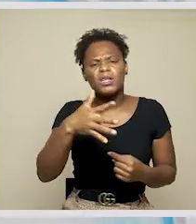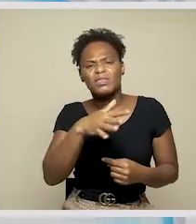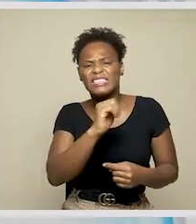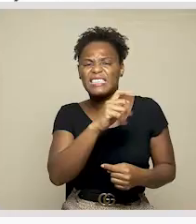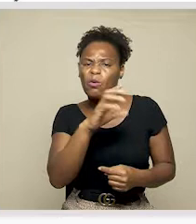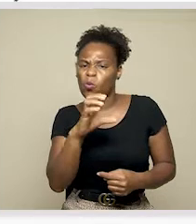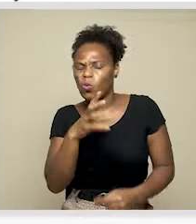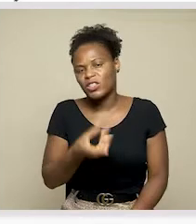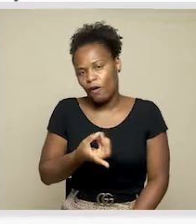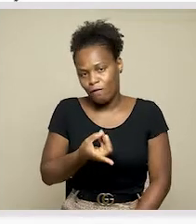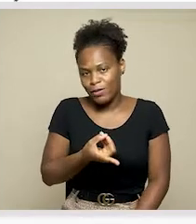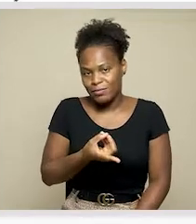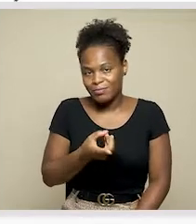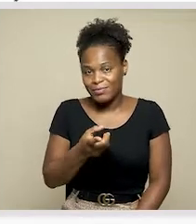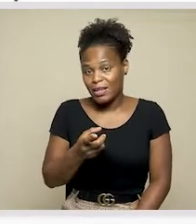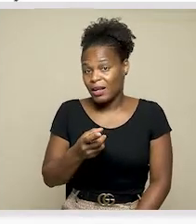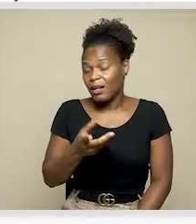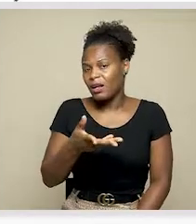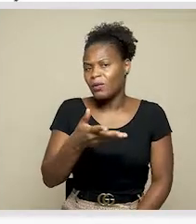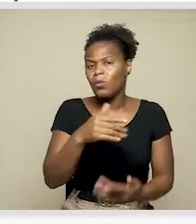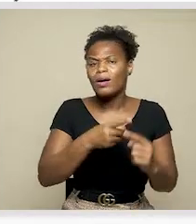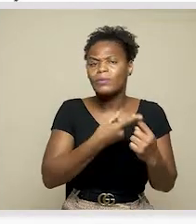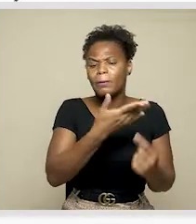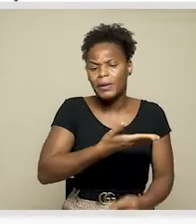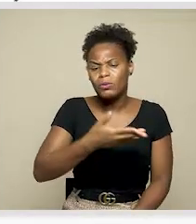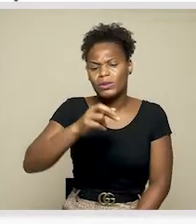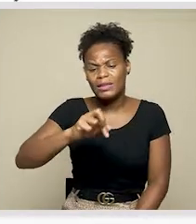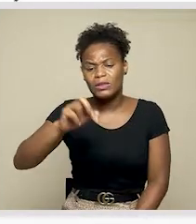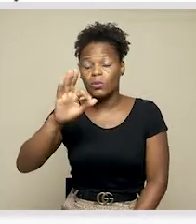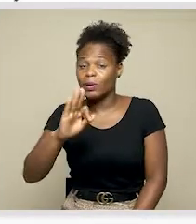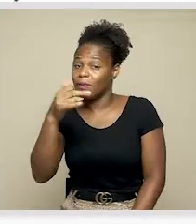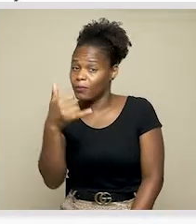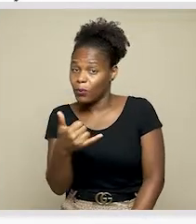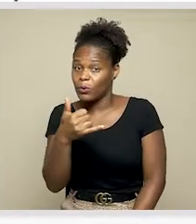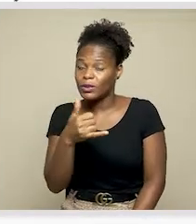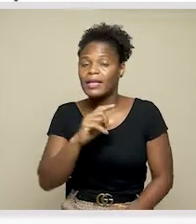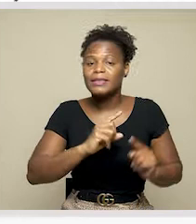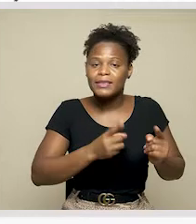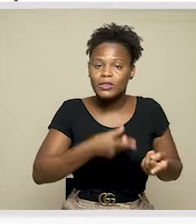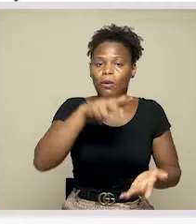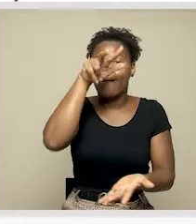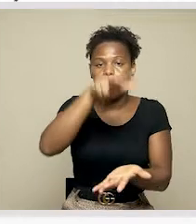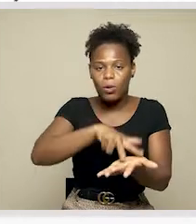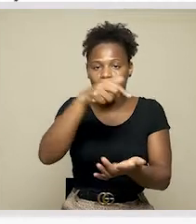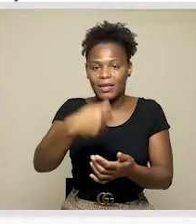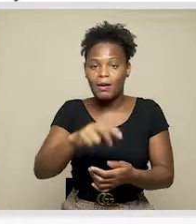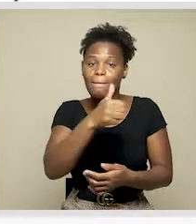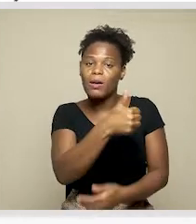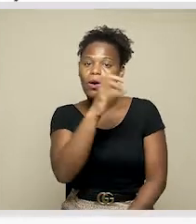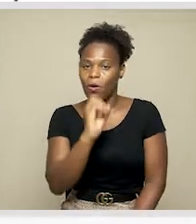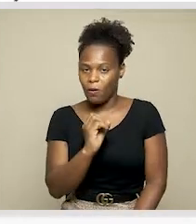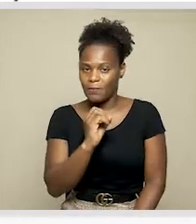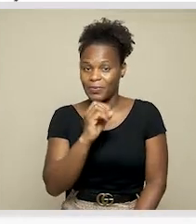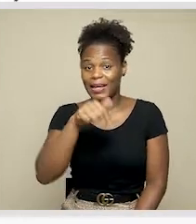Em meados do século XIX, logo em 1842, é o início da publicação do Boletim